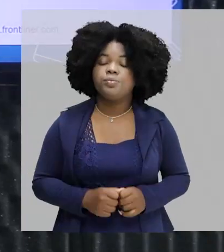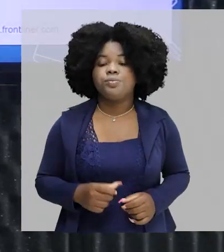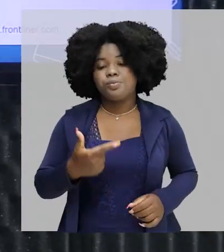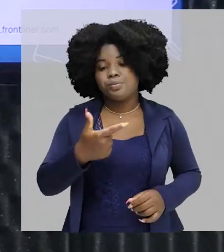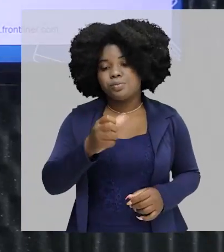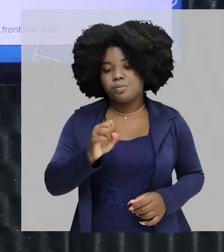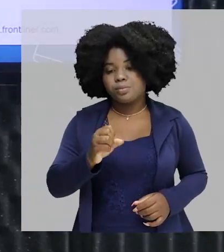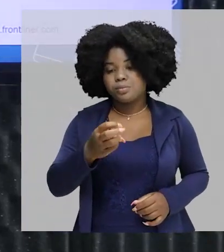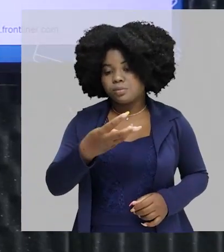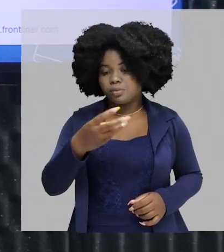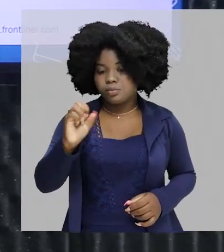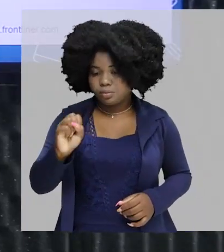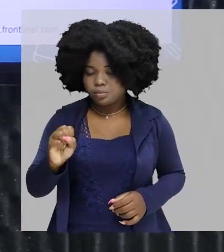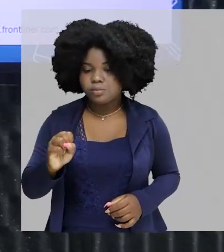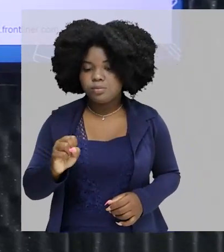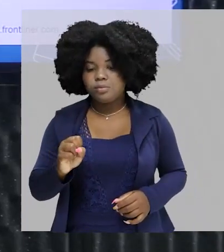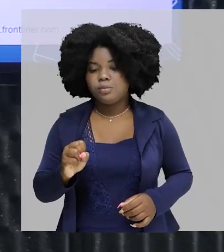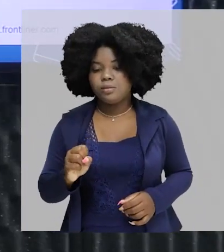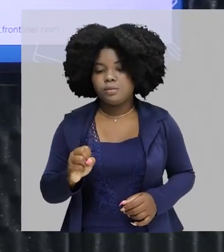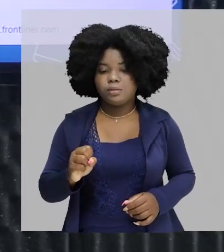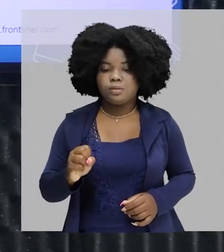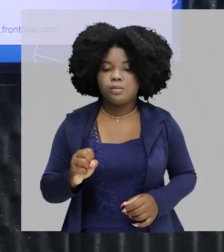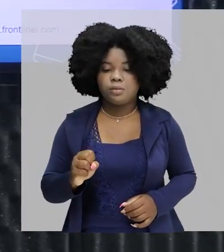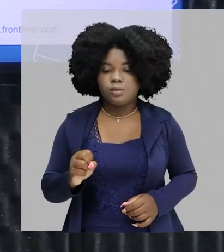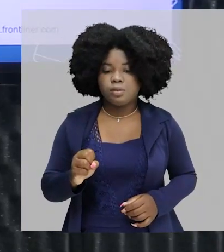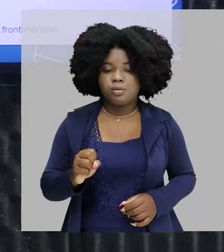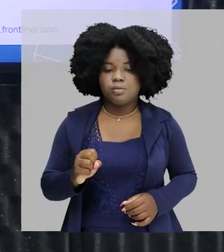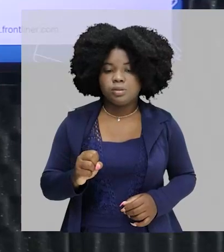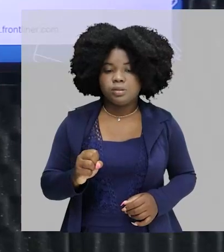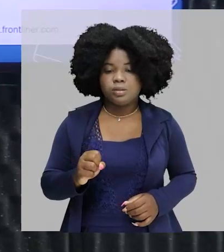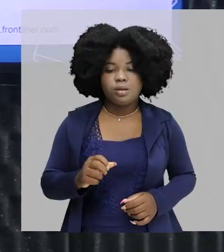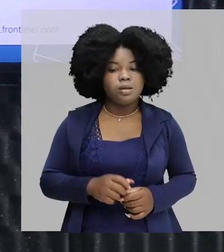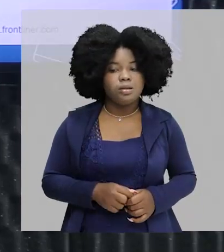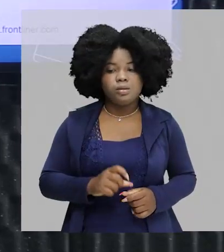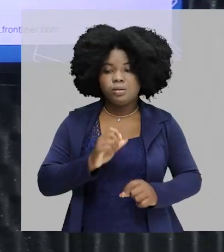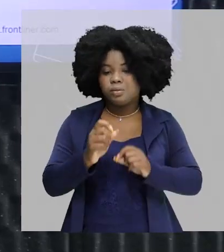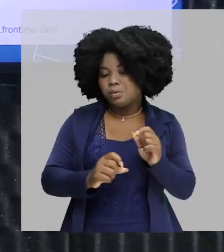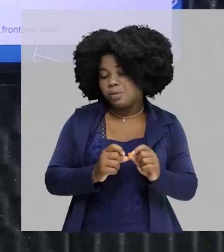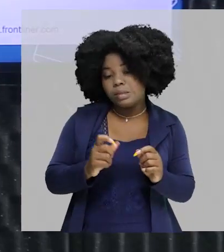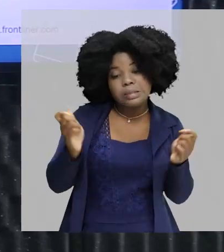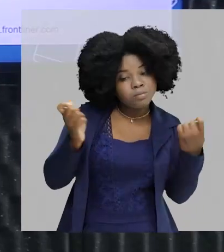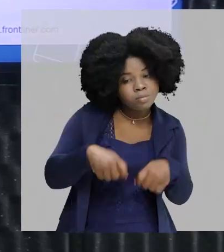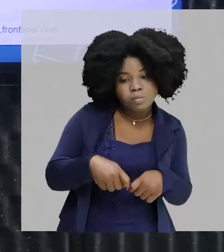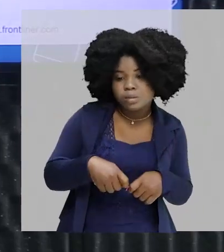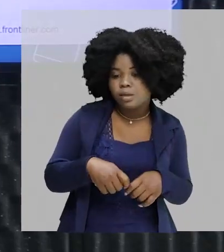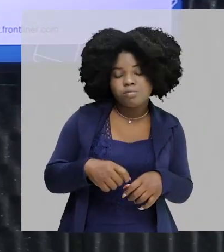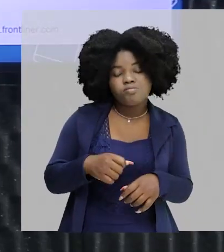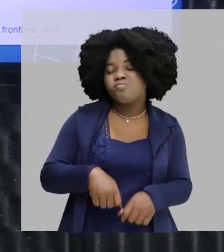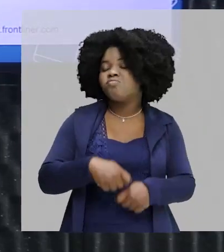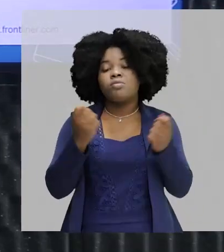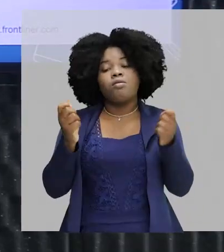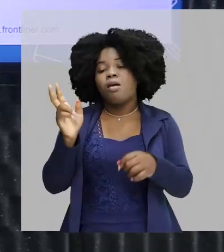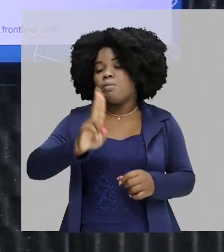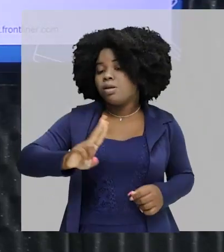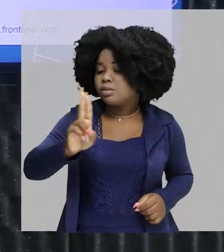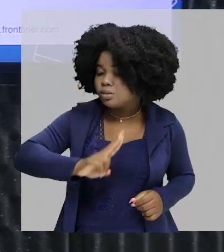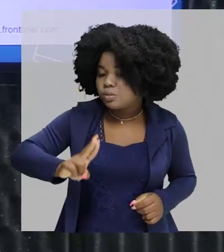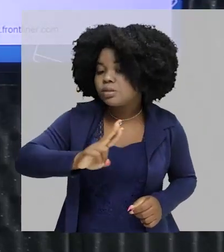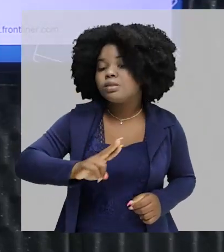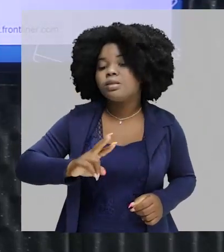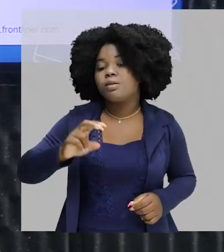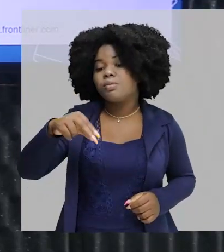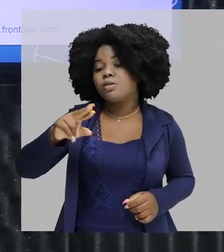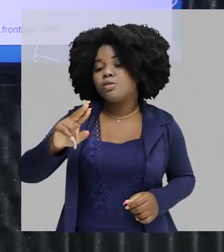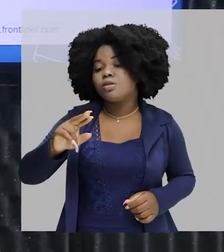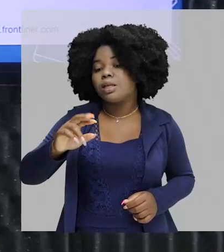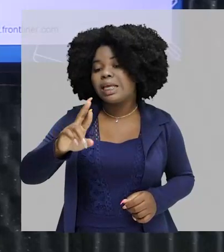urânio 238, ele não presta, ele não pode ser utilizado para os reatores nucleares,